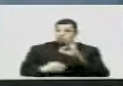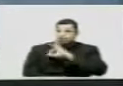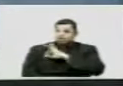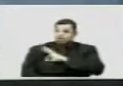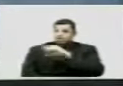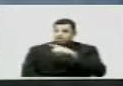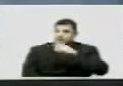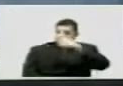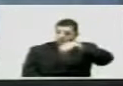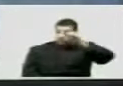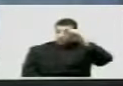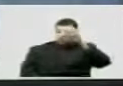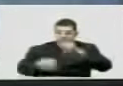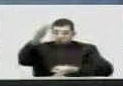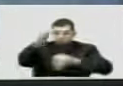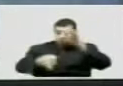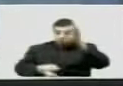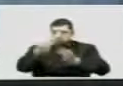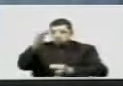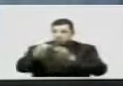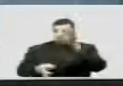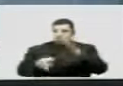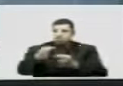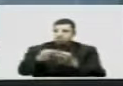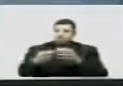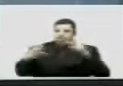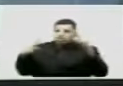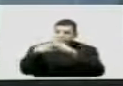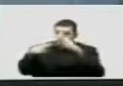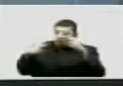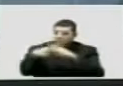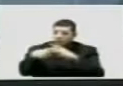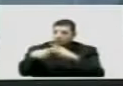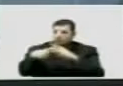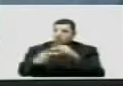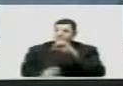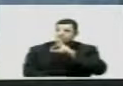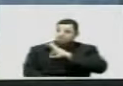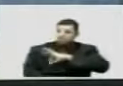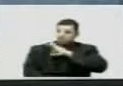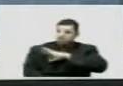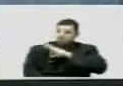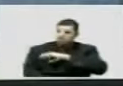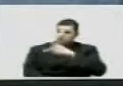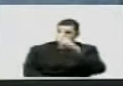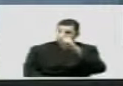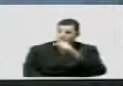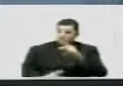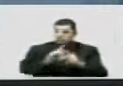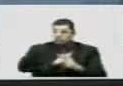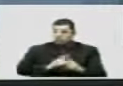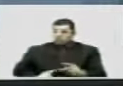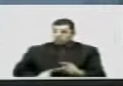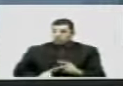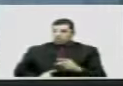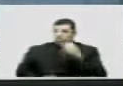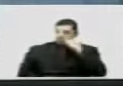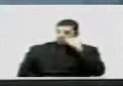policiais têm que ir para a justiça brigar pelo salário deles. Esse governo deveria